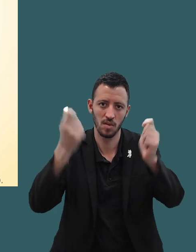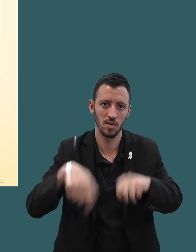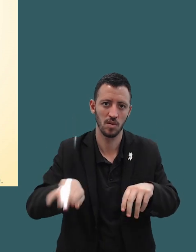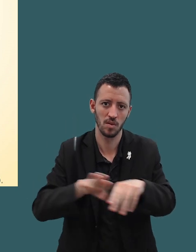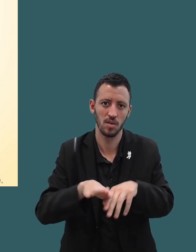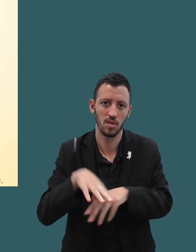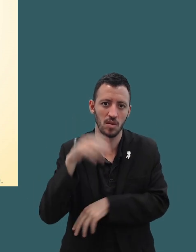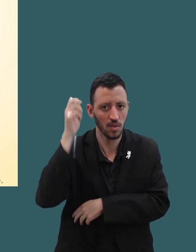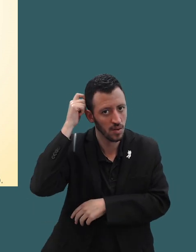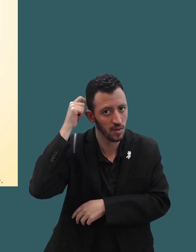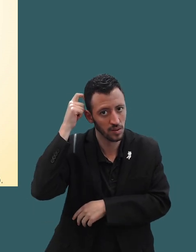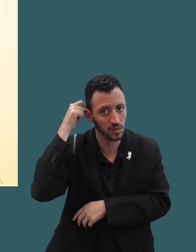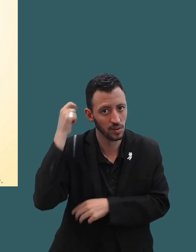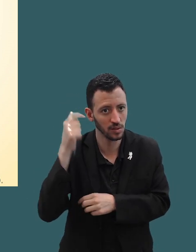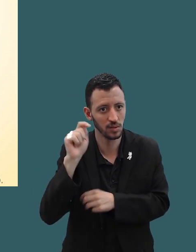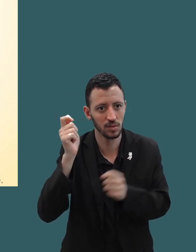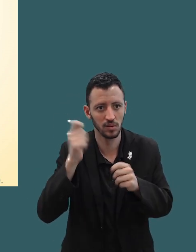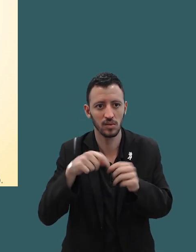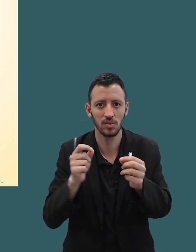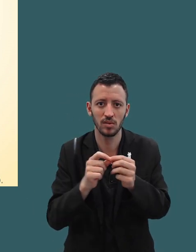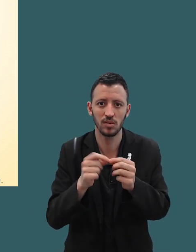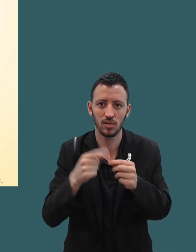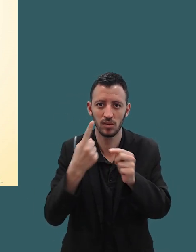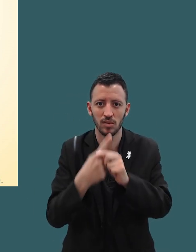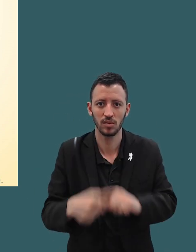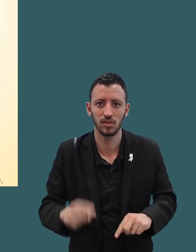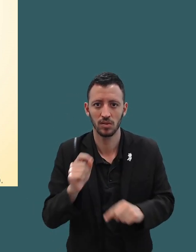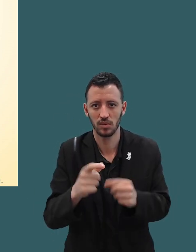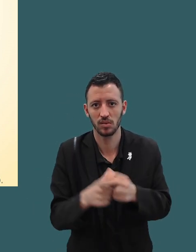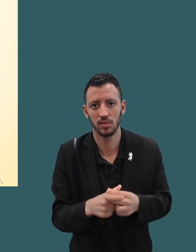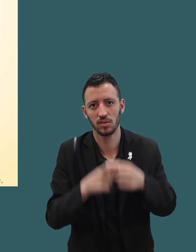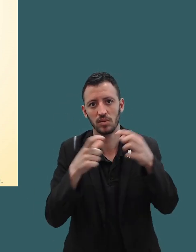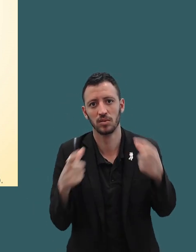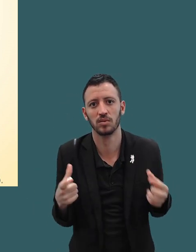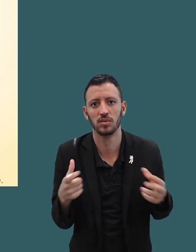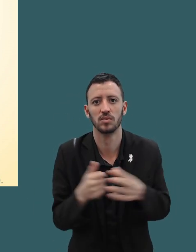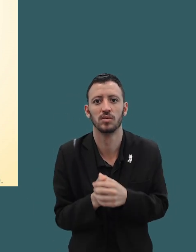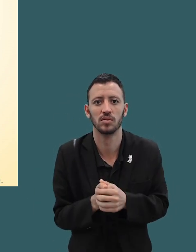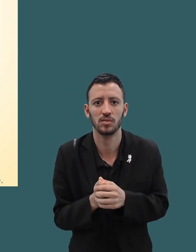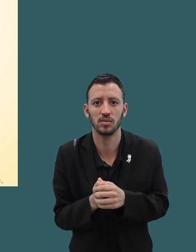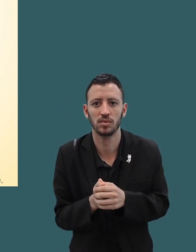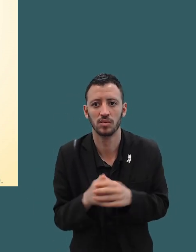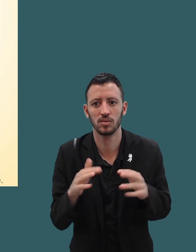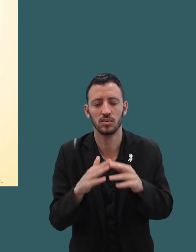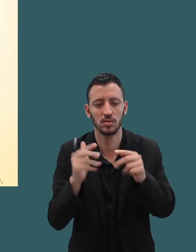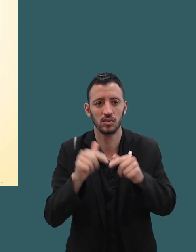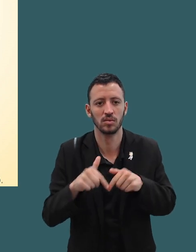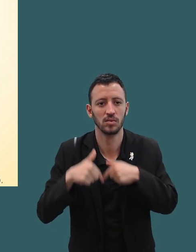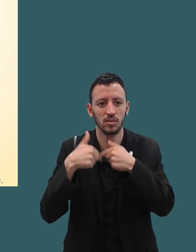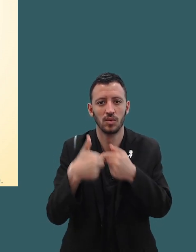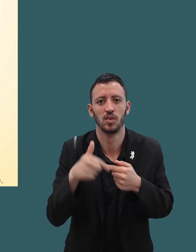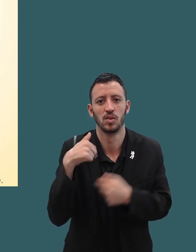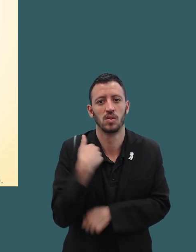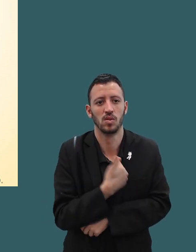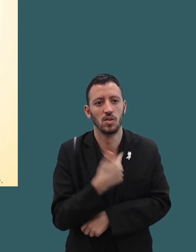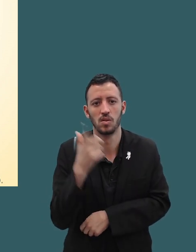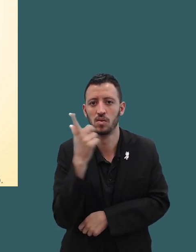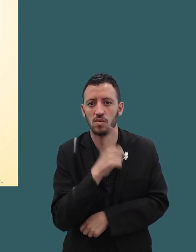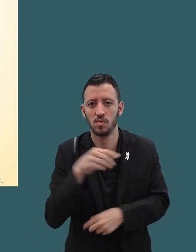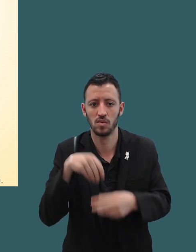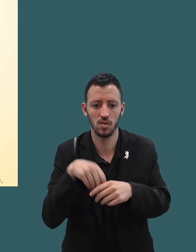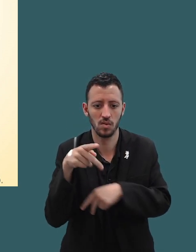possa cumprir também esse desafio de ampliar, né, as ações que a gente realiza para um